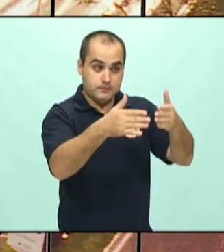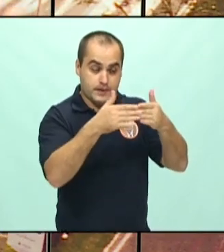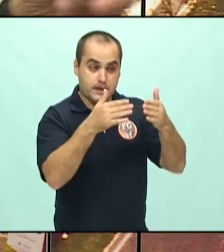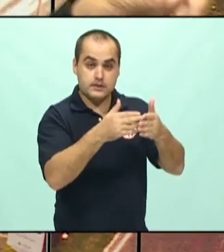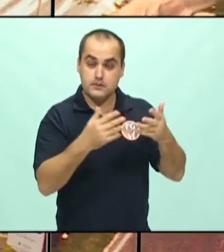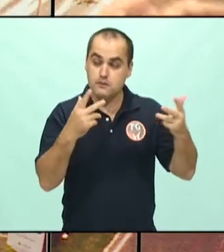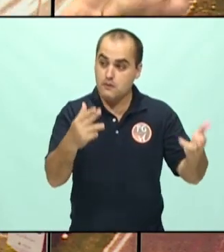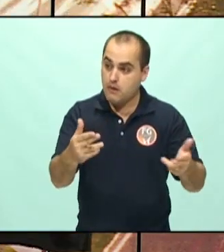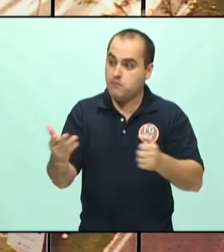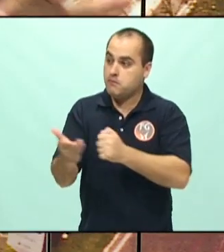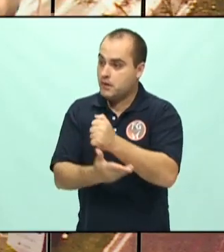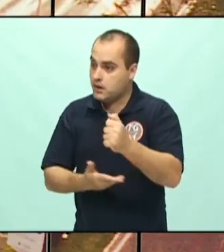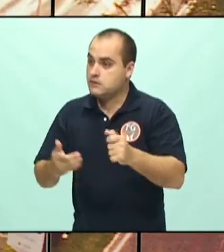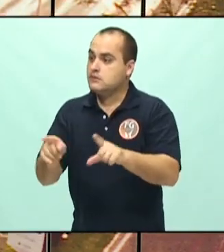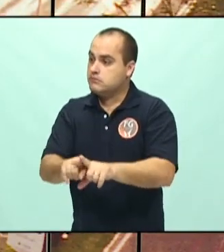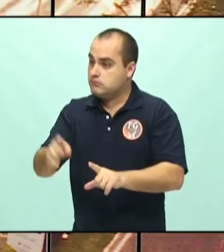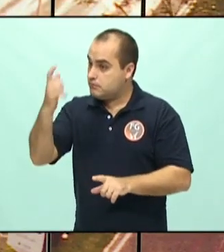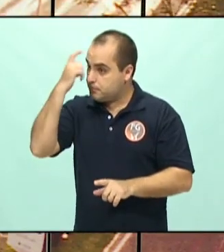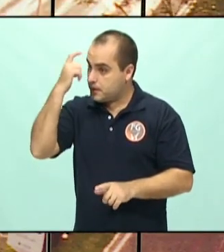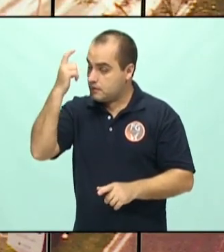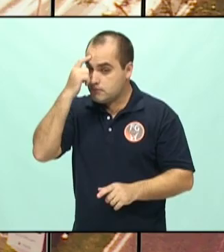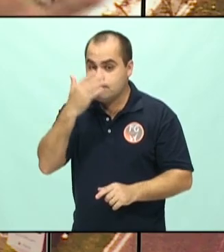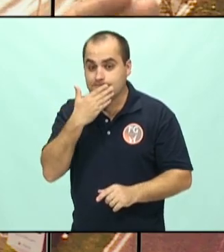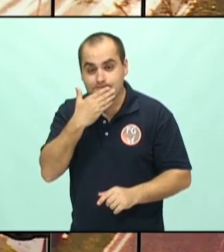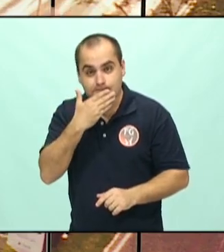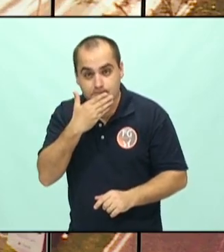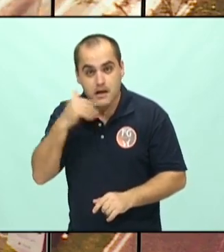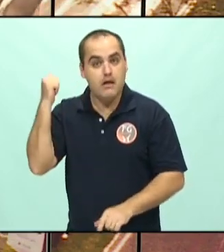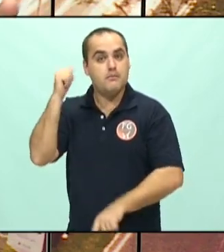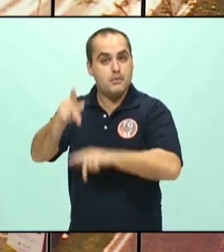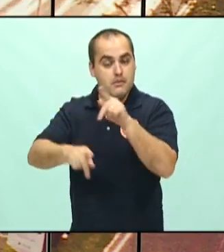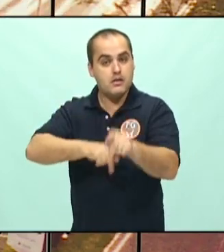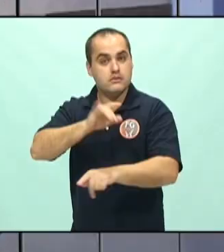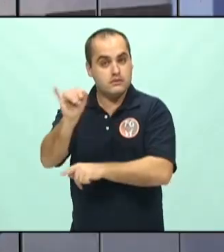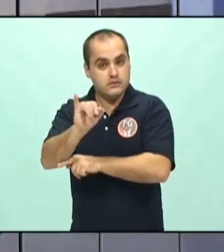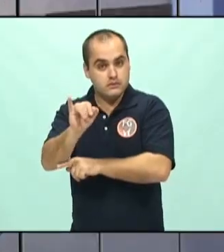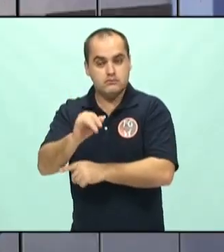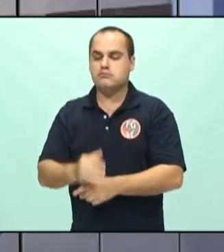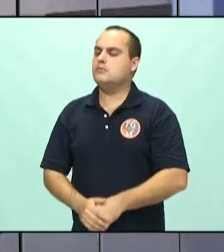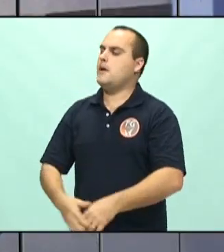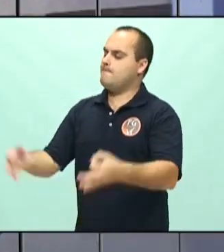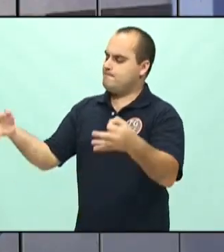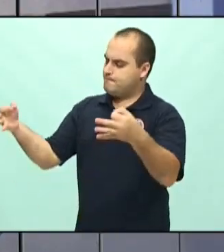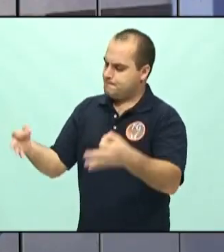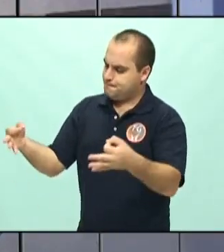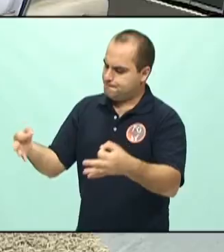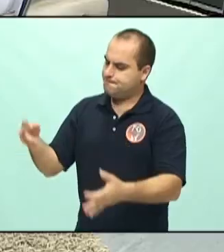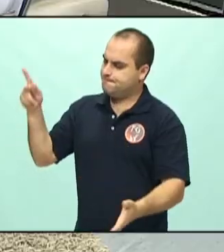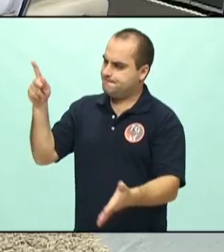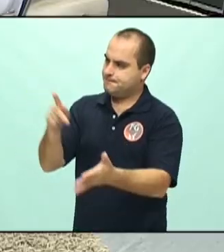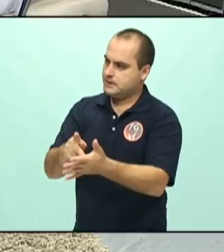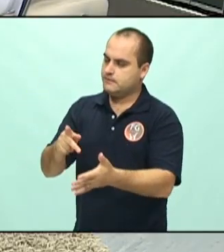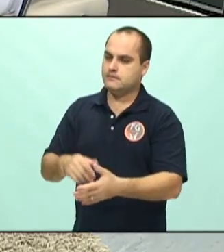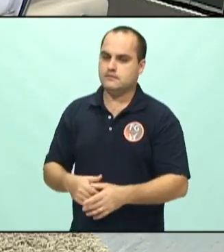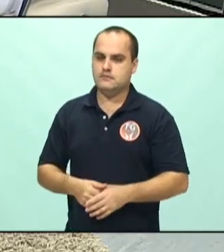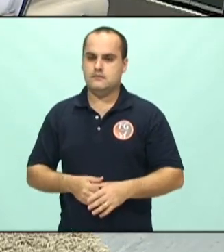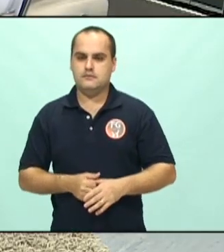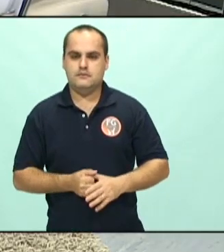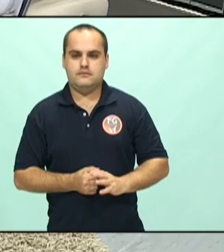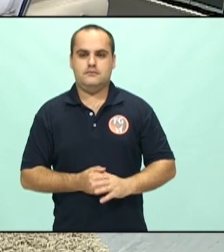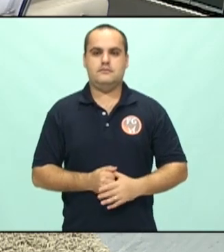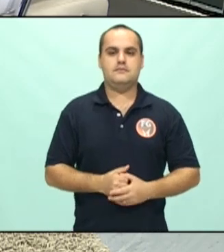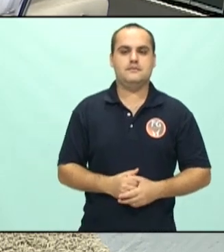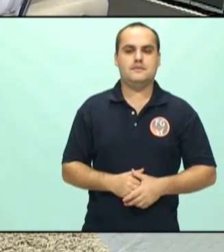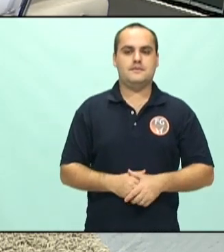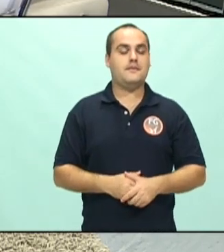da situação também não se medem o melhor para borrar o racismo então fica aqui essa versão já vou deixar